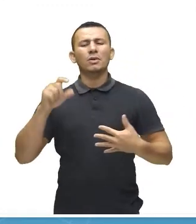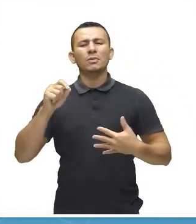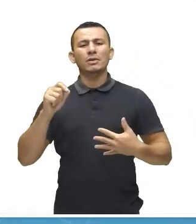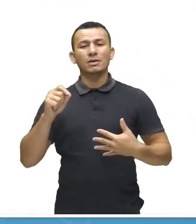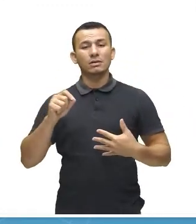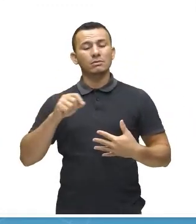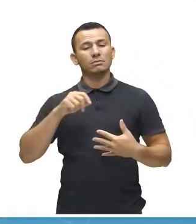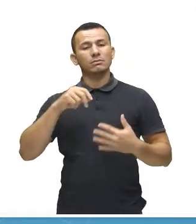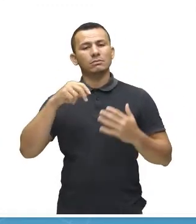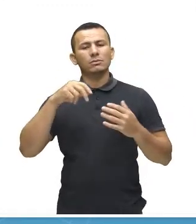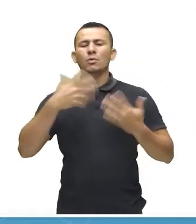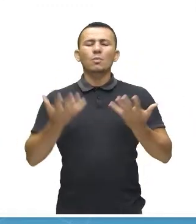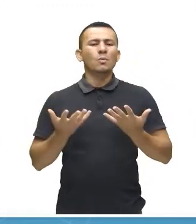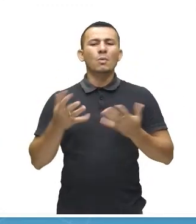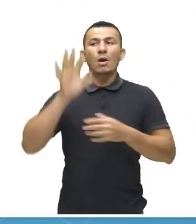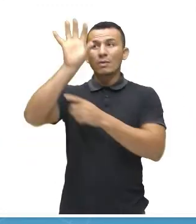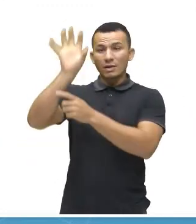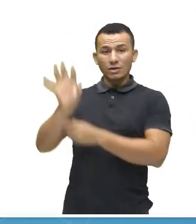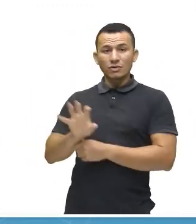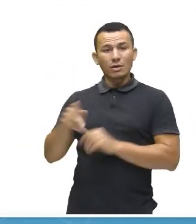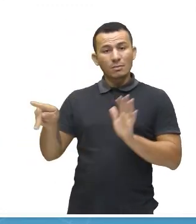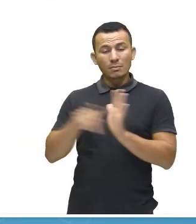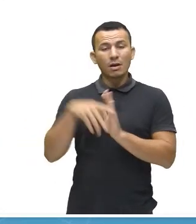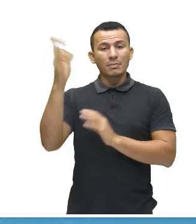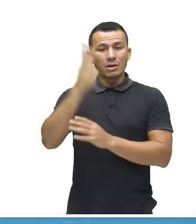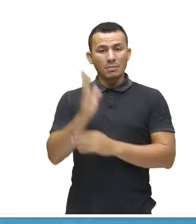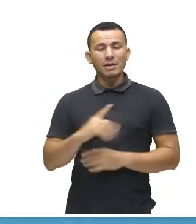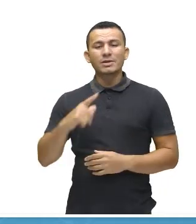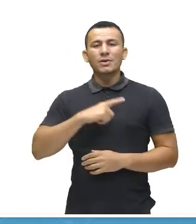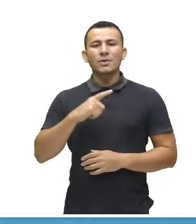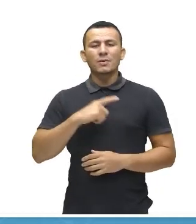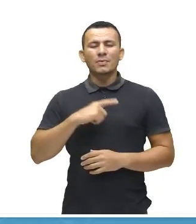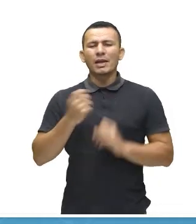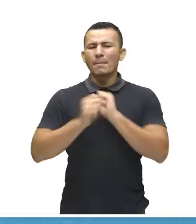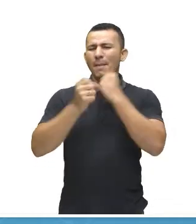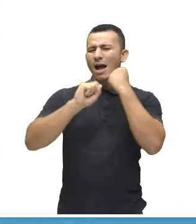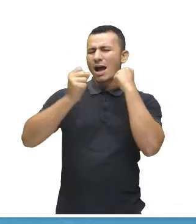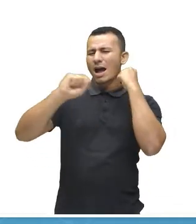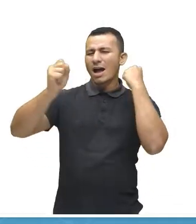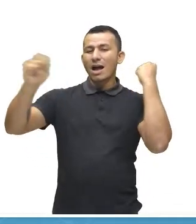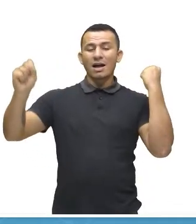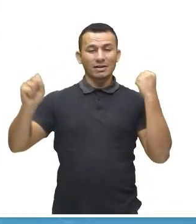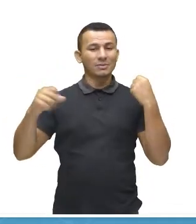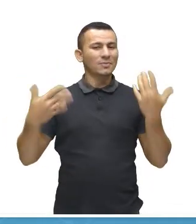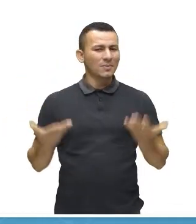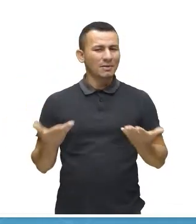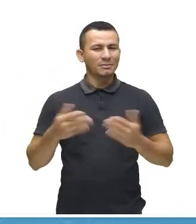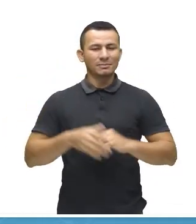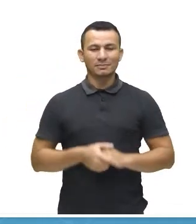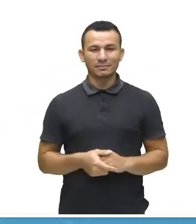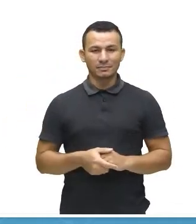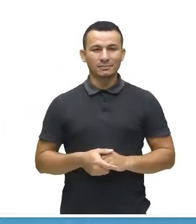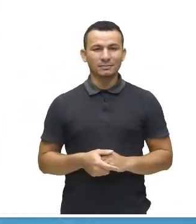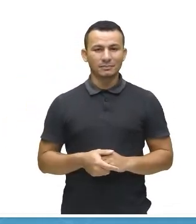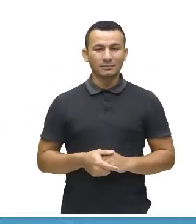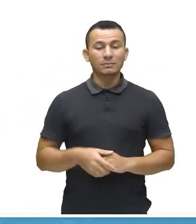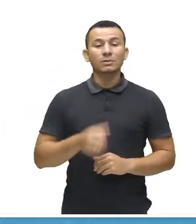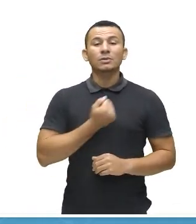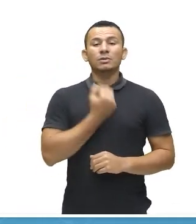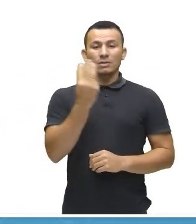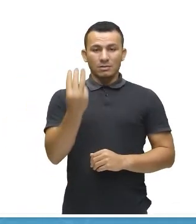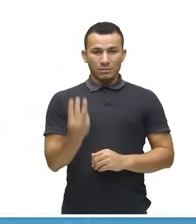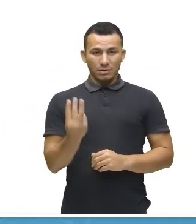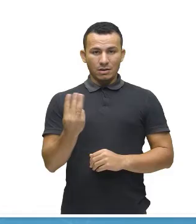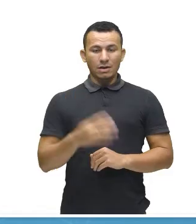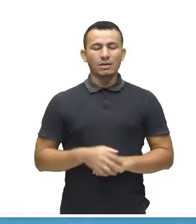também e vocês vão dizer qual é a região do Brasil que possui a maior extensão territorial, tá bom? Na terceira,